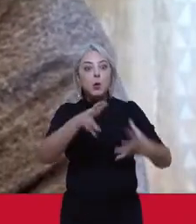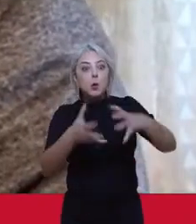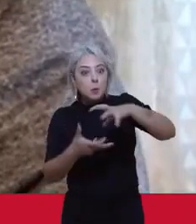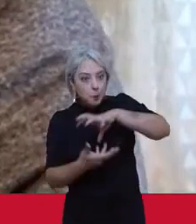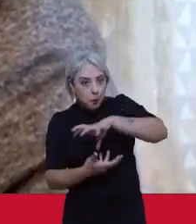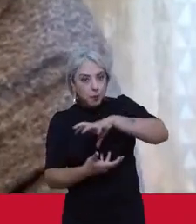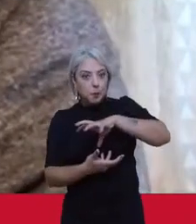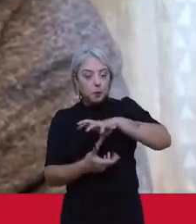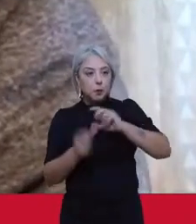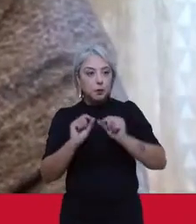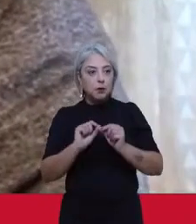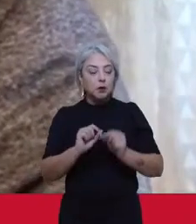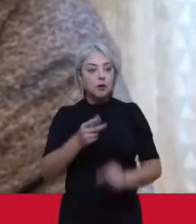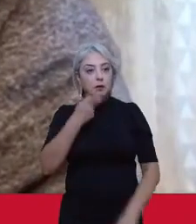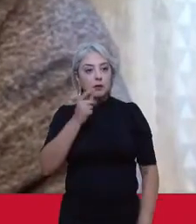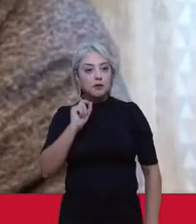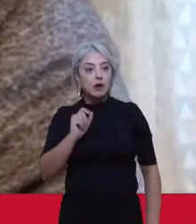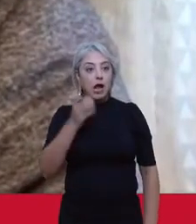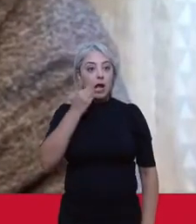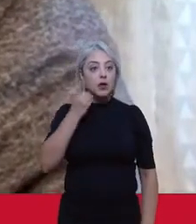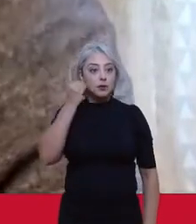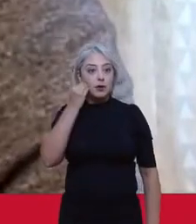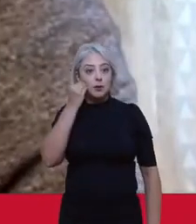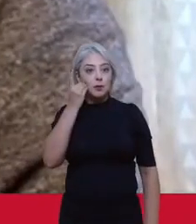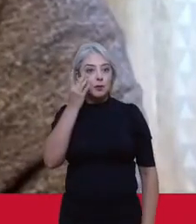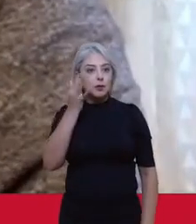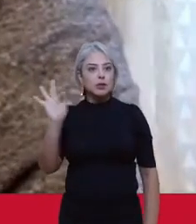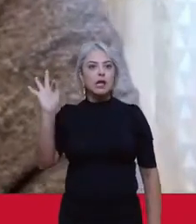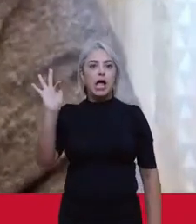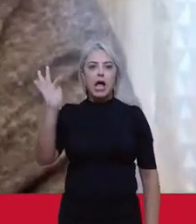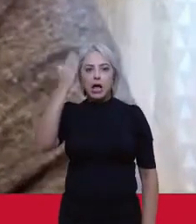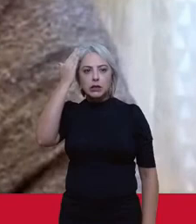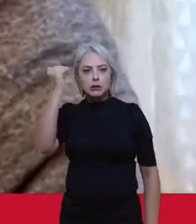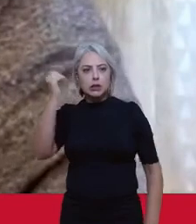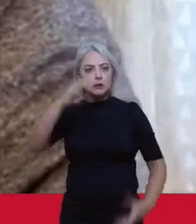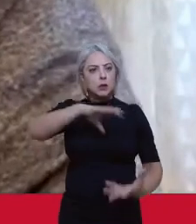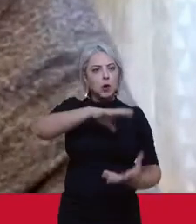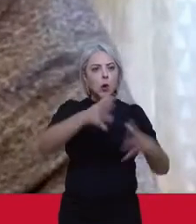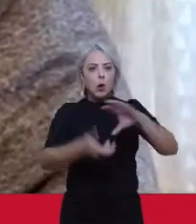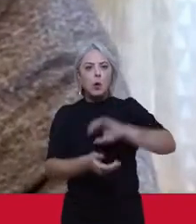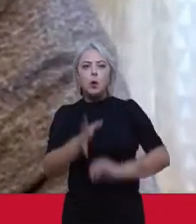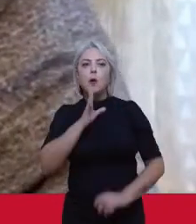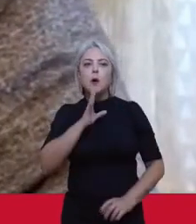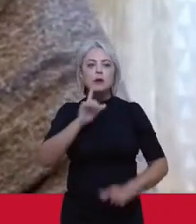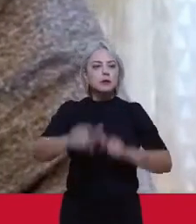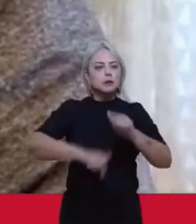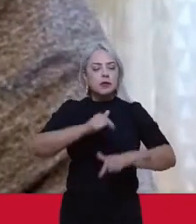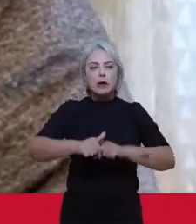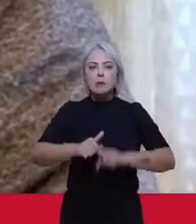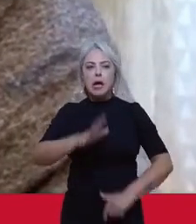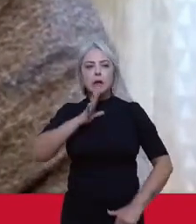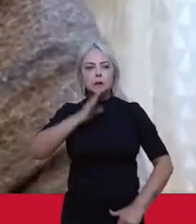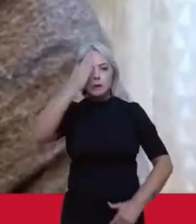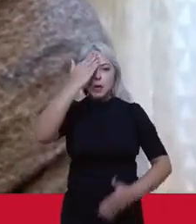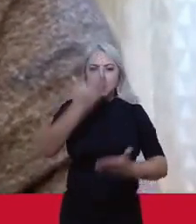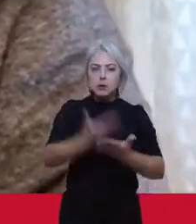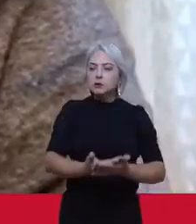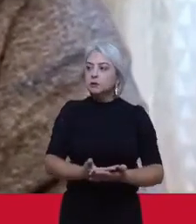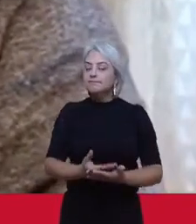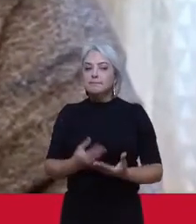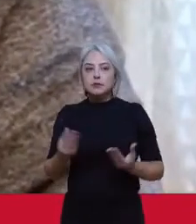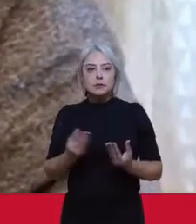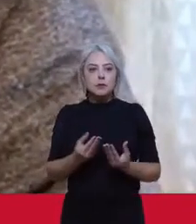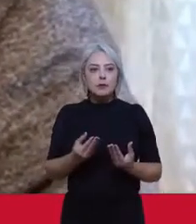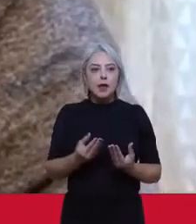porque, como você disse, eu era um deputado com prestígio internacional, conhecido, com um trabalho reconhecido, e, de repente,